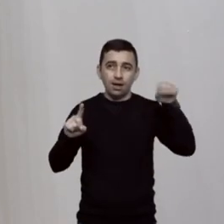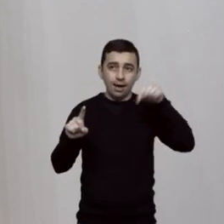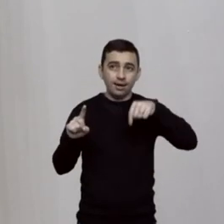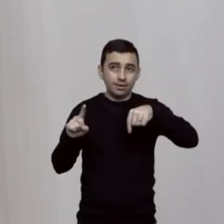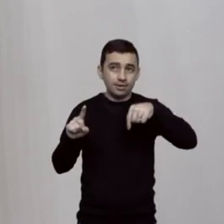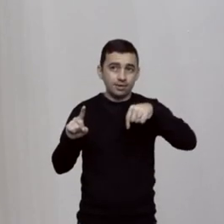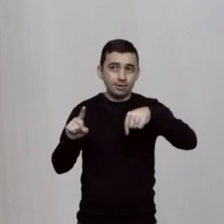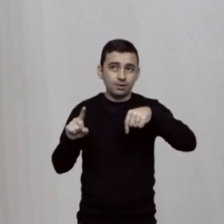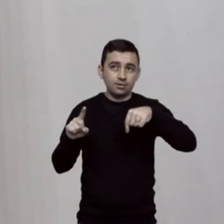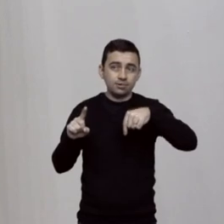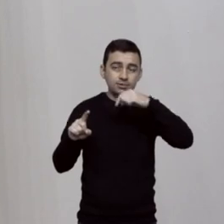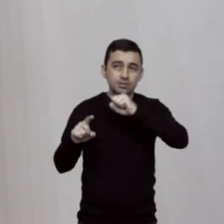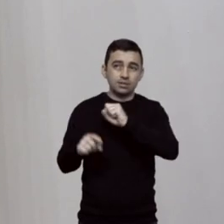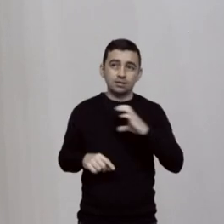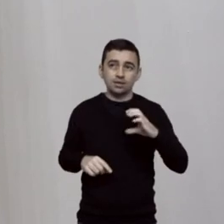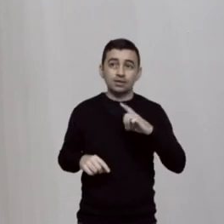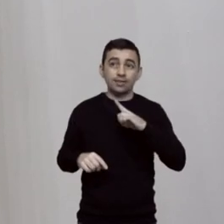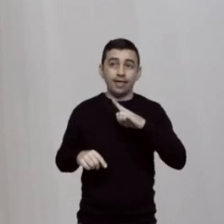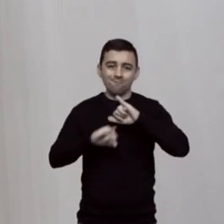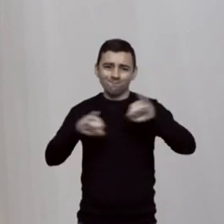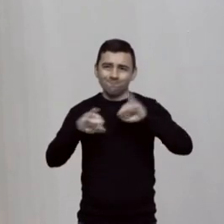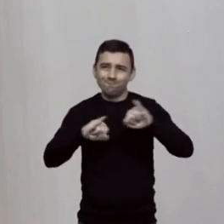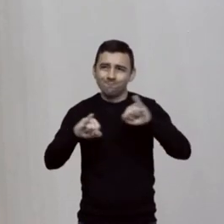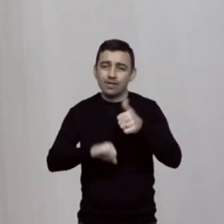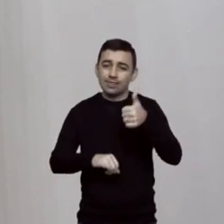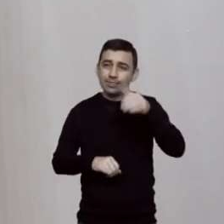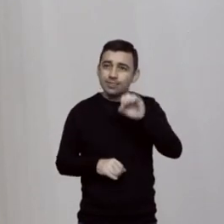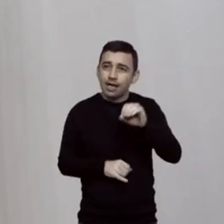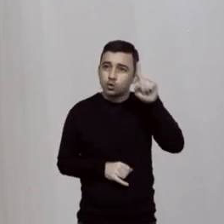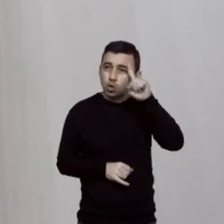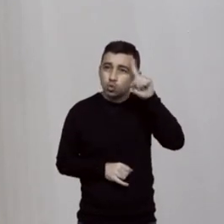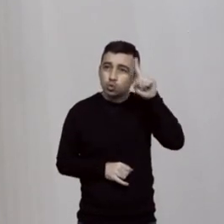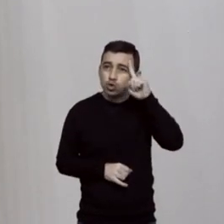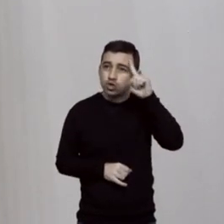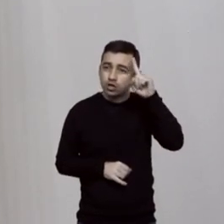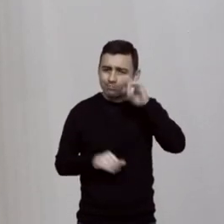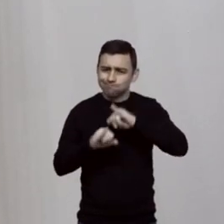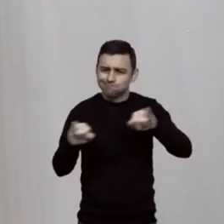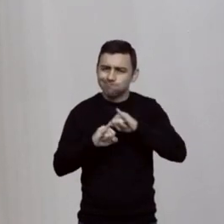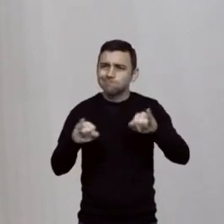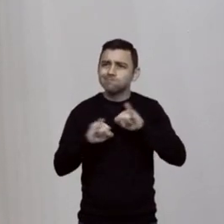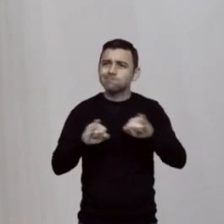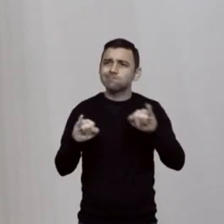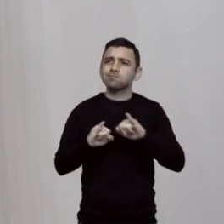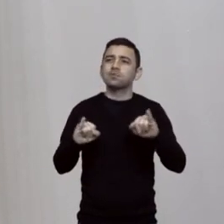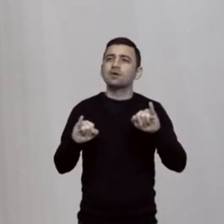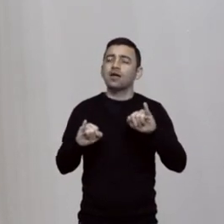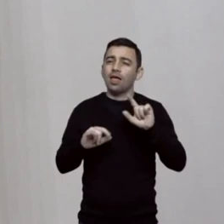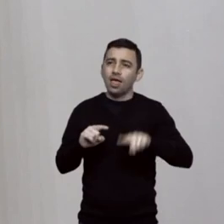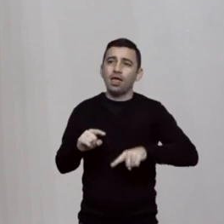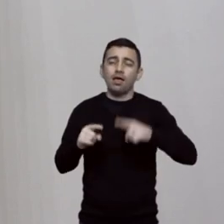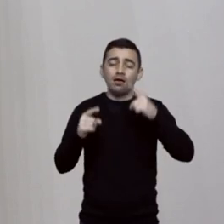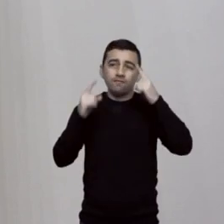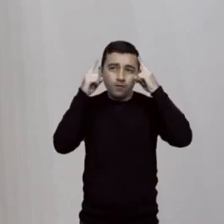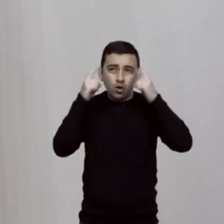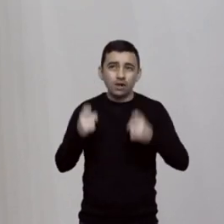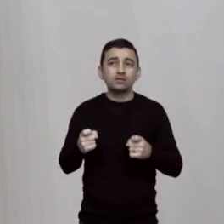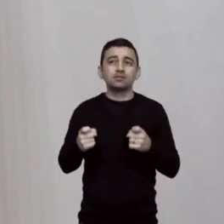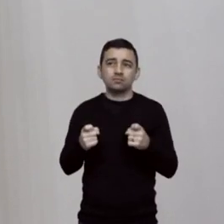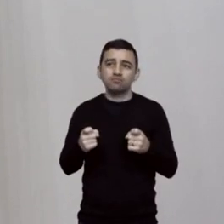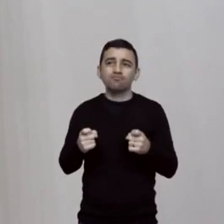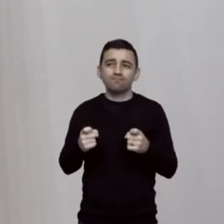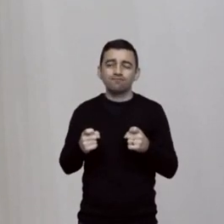10 10 notificações todos os dias em Santa Catarina de violação